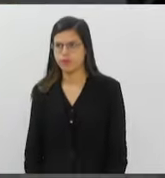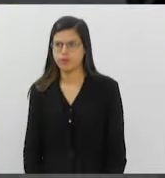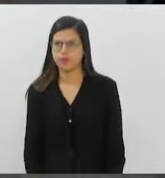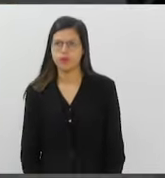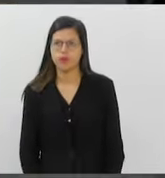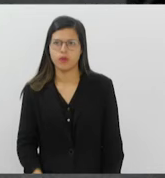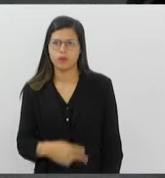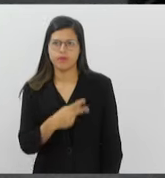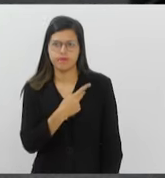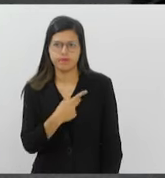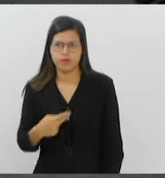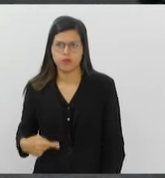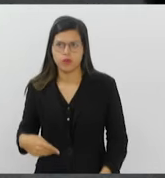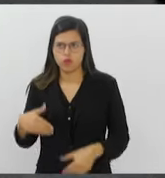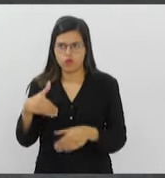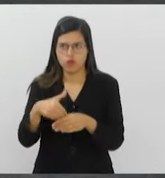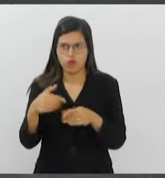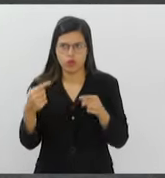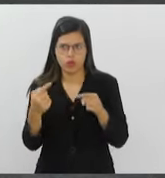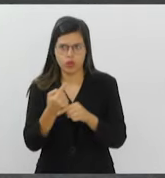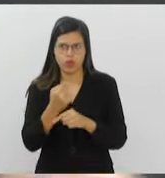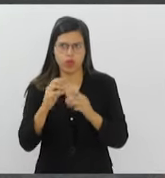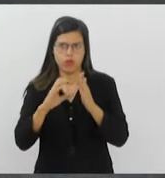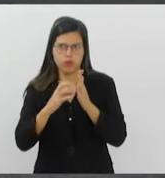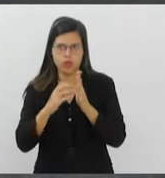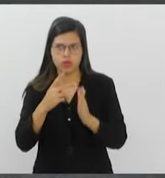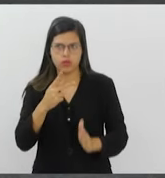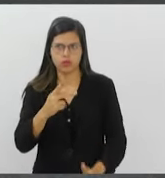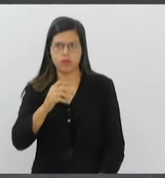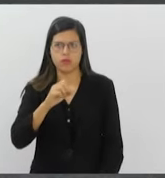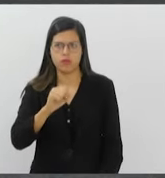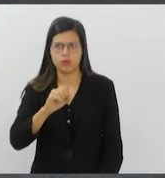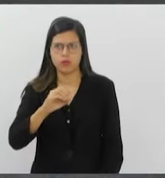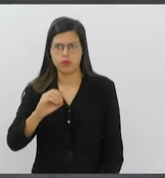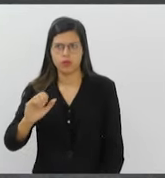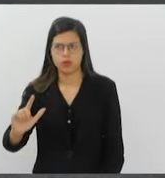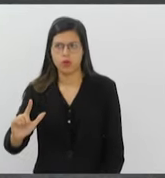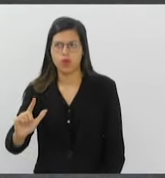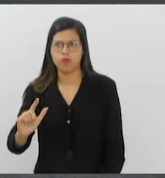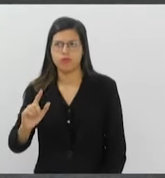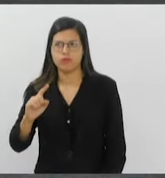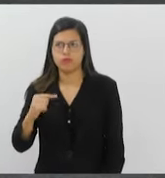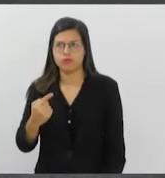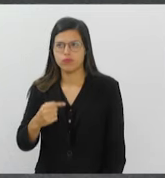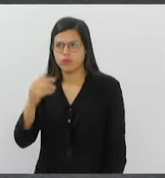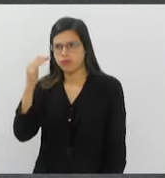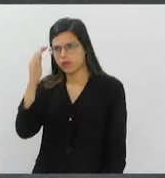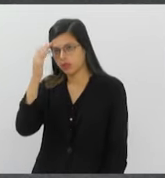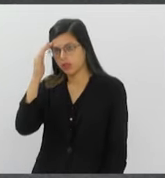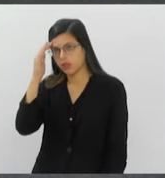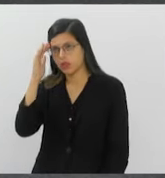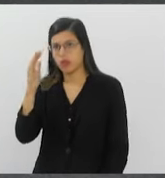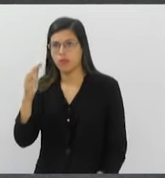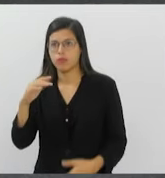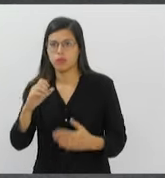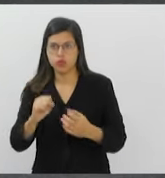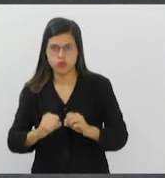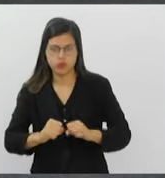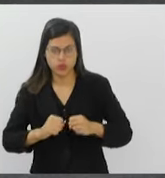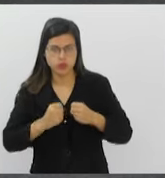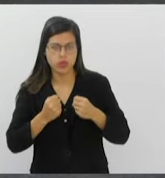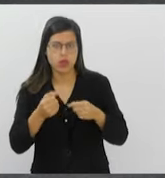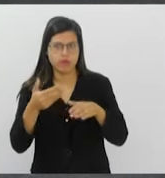quero declarar o voto contrário da bancada do PSOL. A gente entende a necessidade e temos nos esforçados para participar de todas